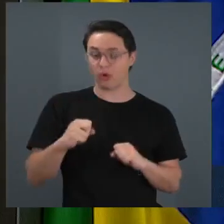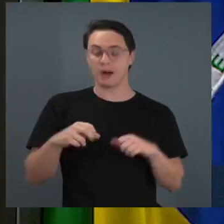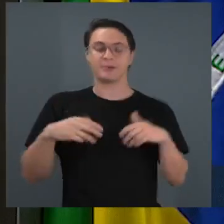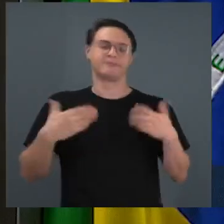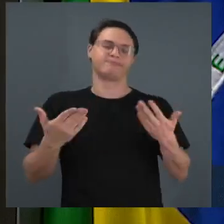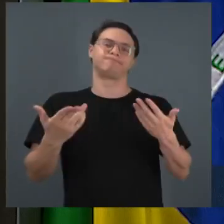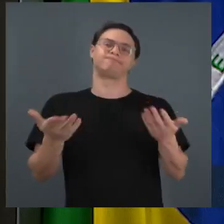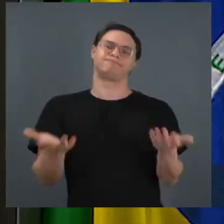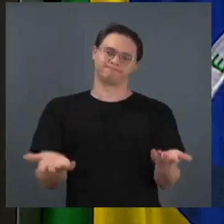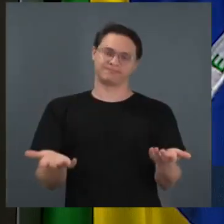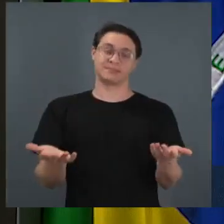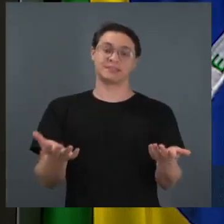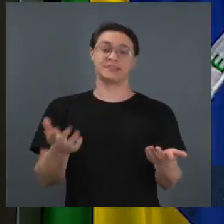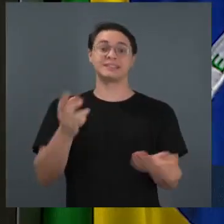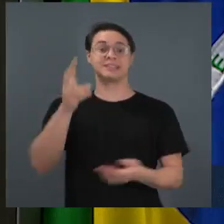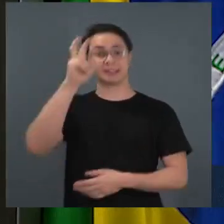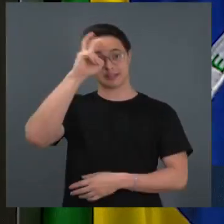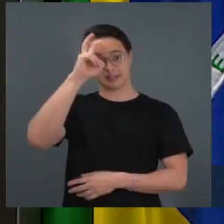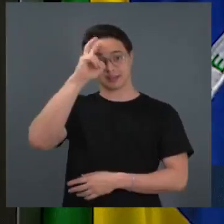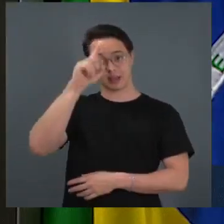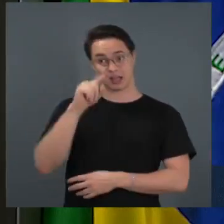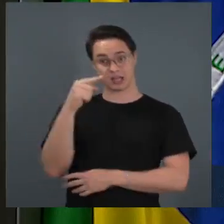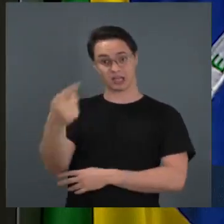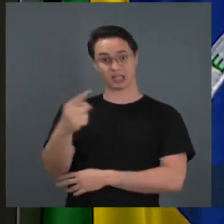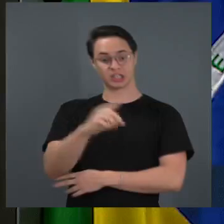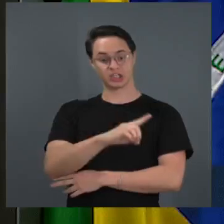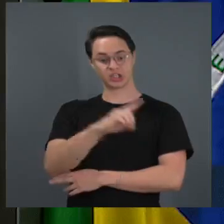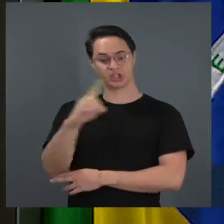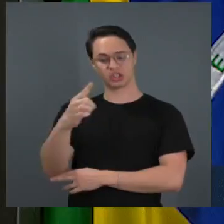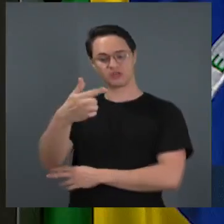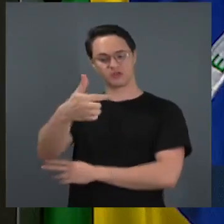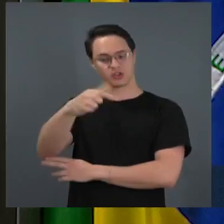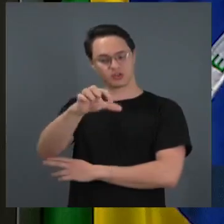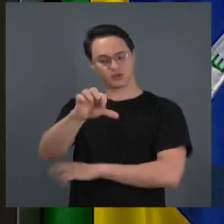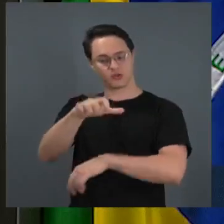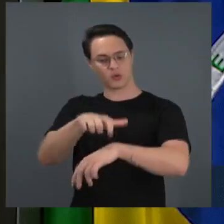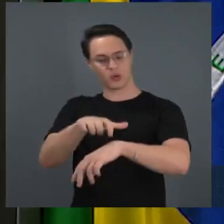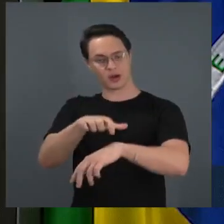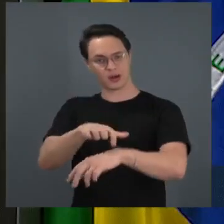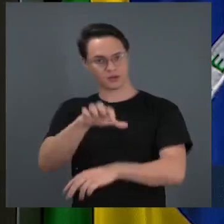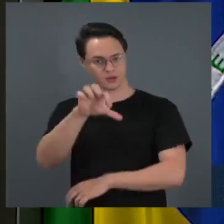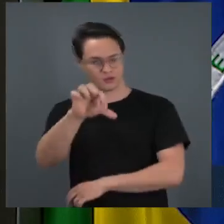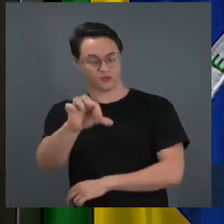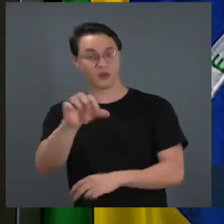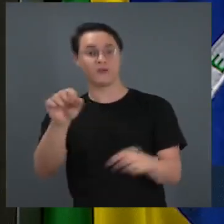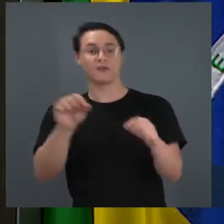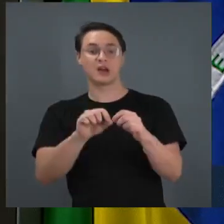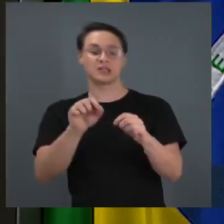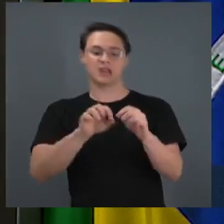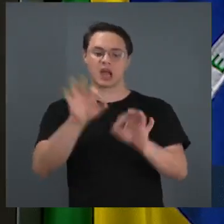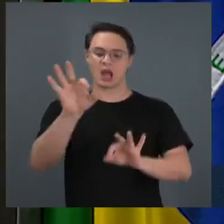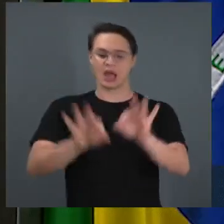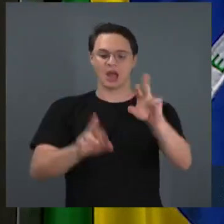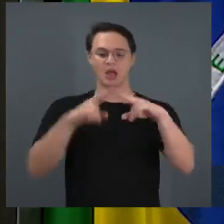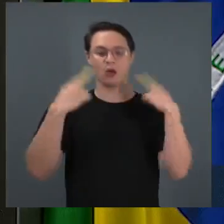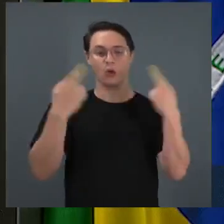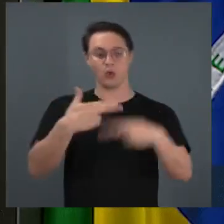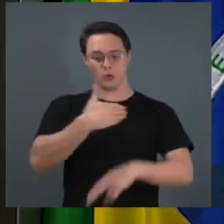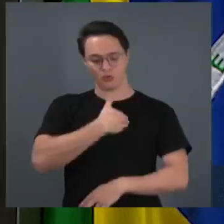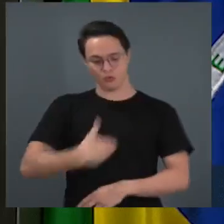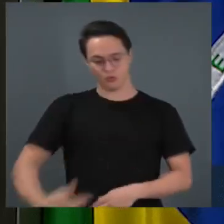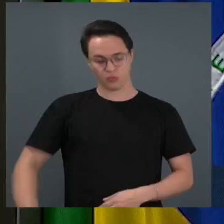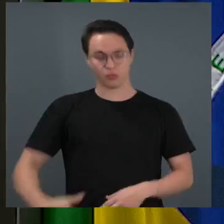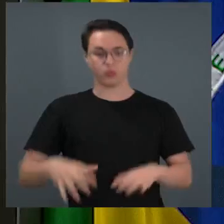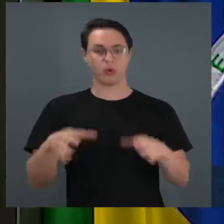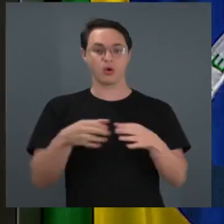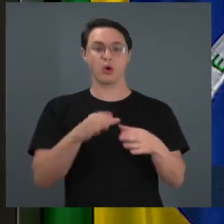senhores, na próxima quinta-feira, dia 29, às 9 horas, vamos realizar uma audiência pública na Comissão de